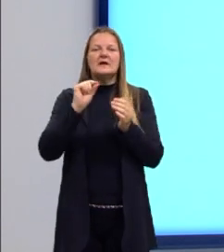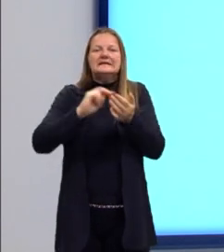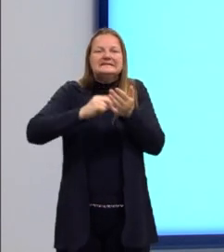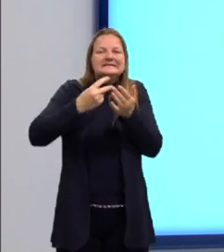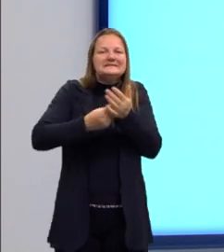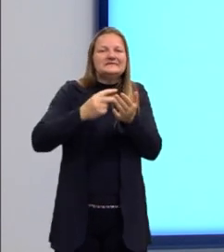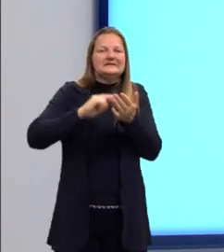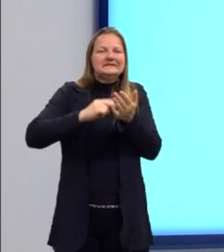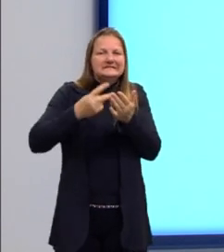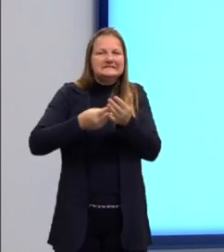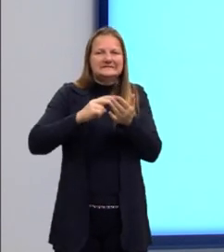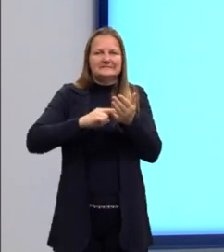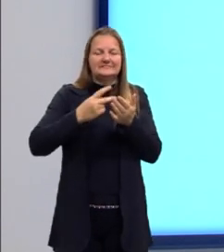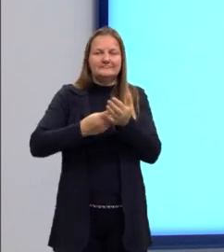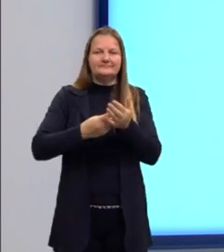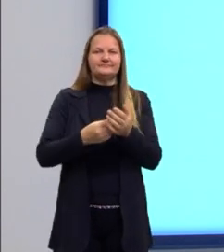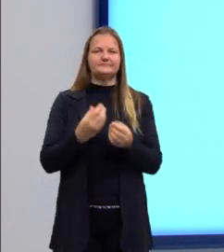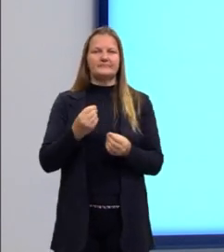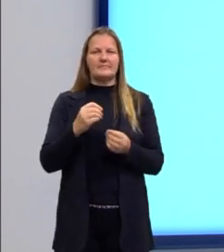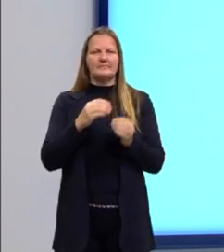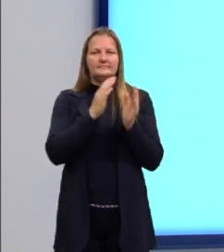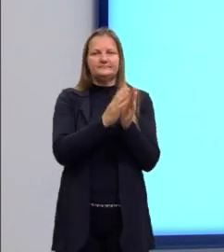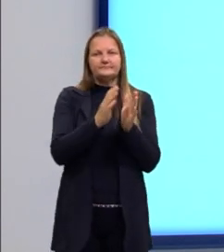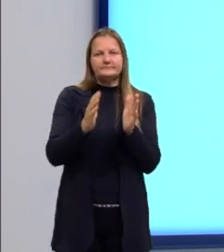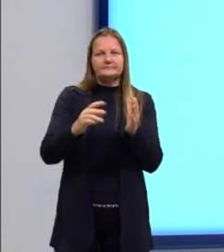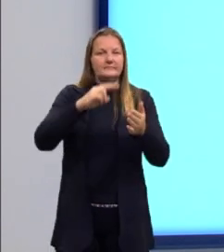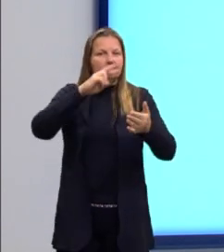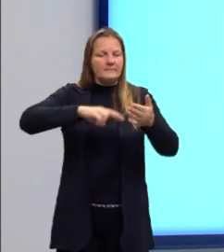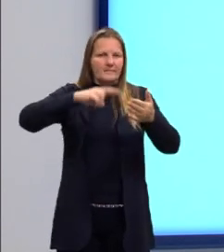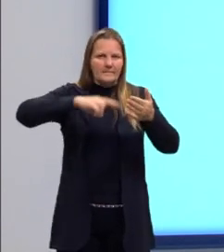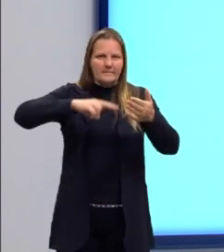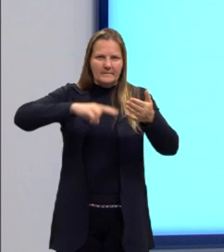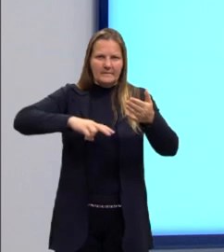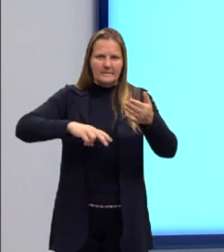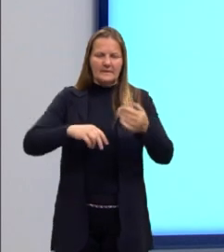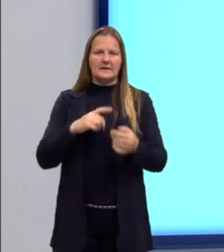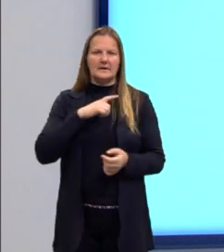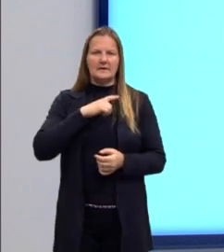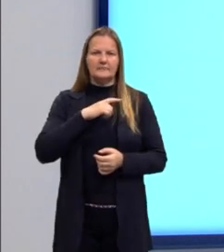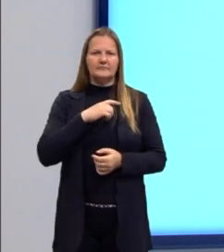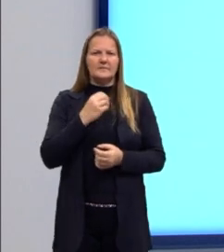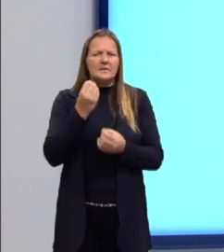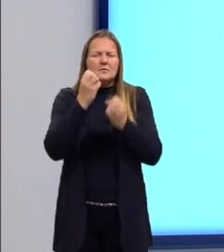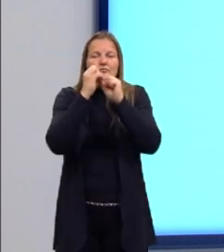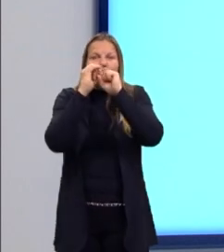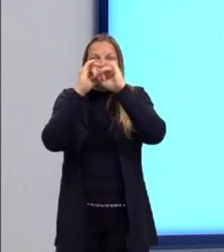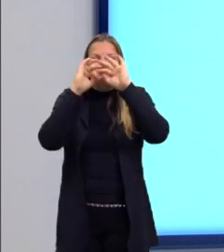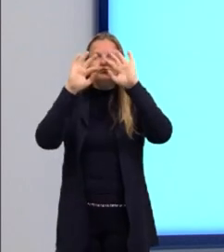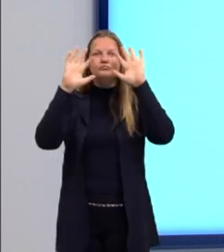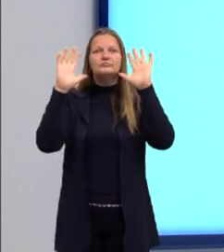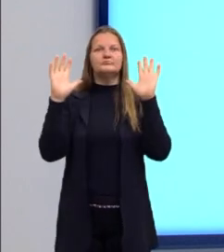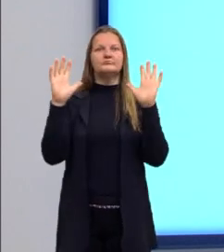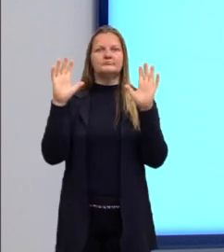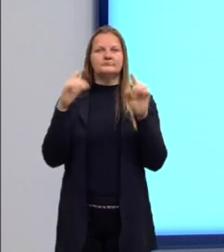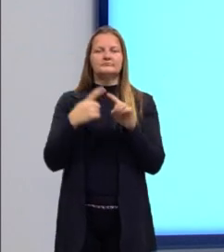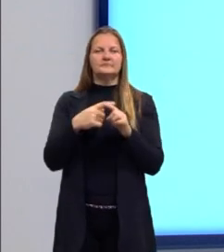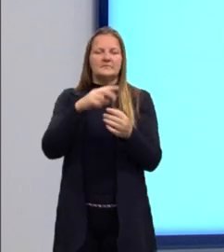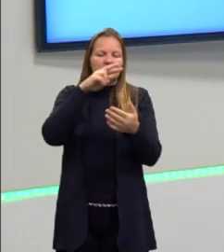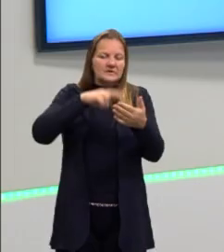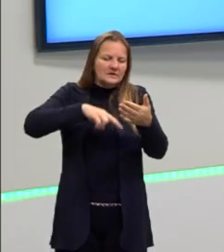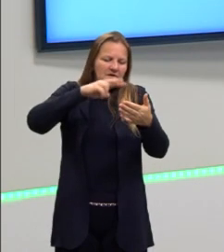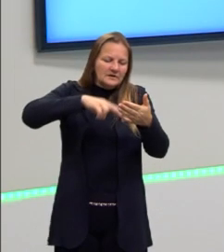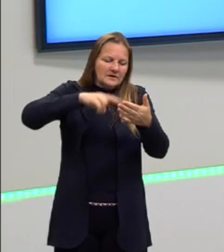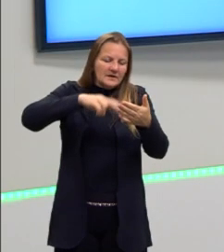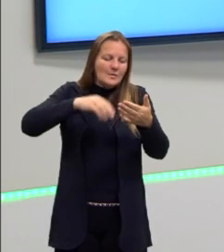etapas de leitura a segunda etapa de leitura é a interpretação então eu leio leio